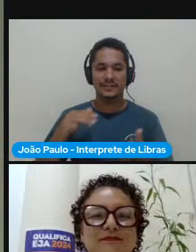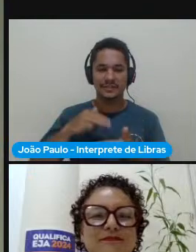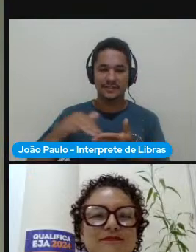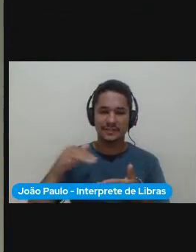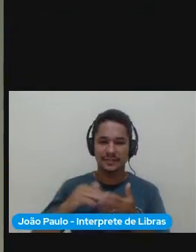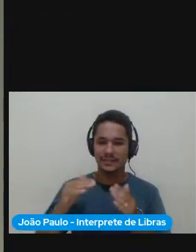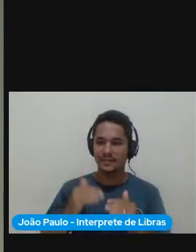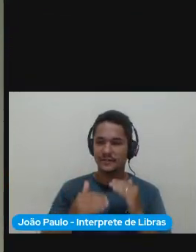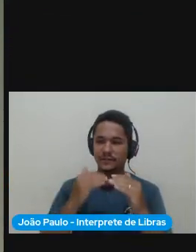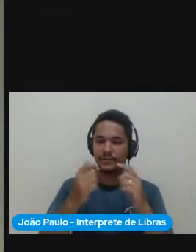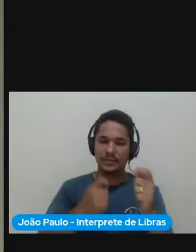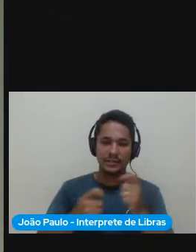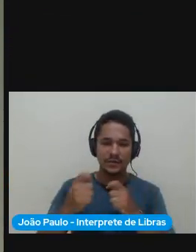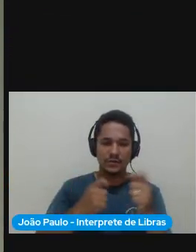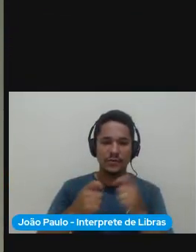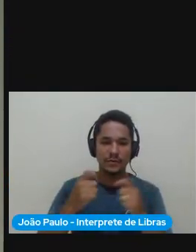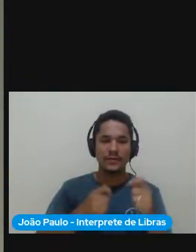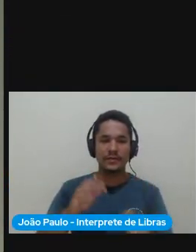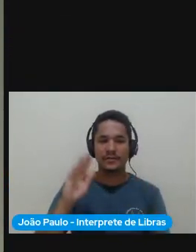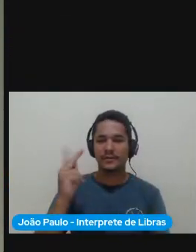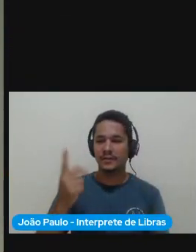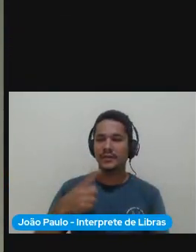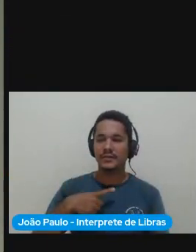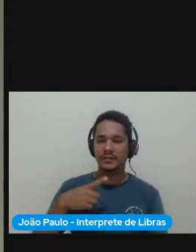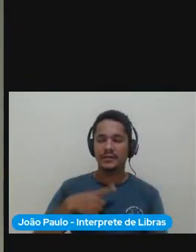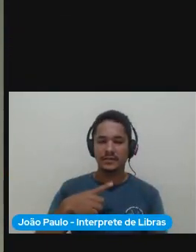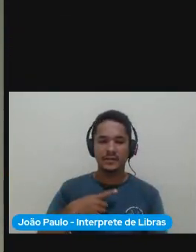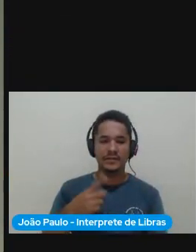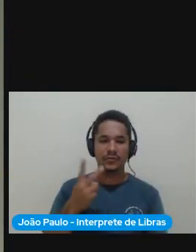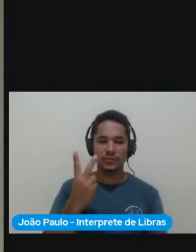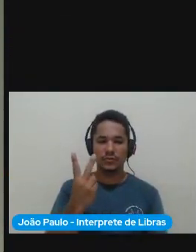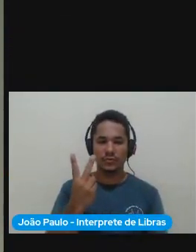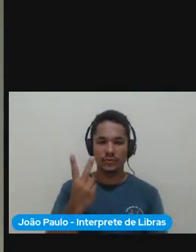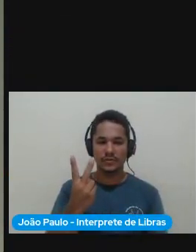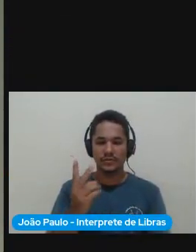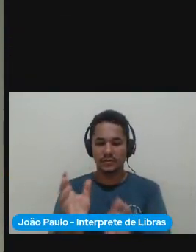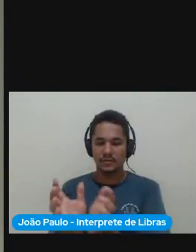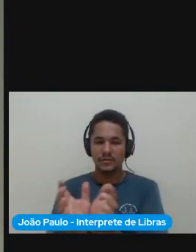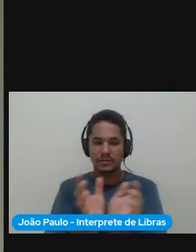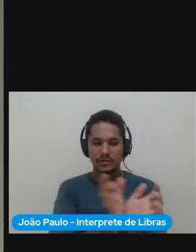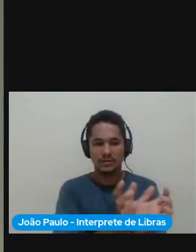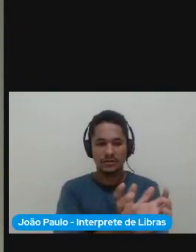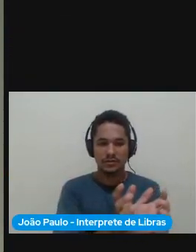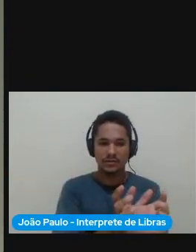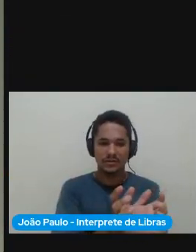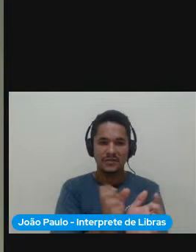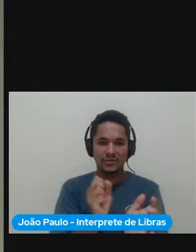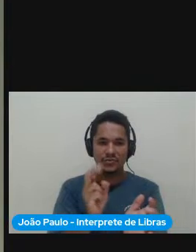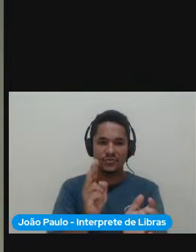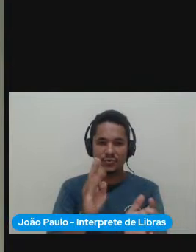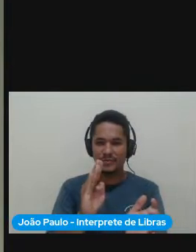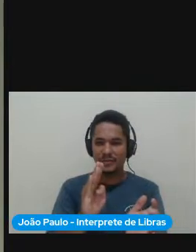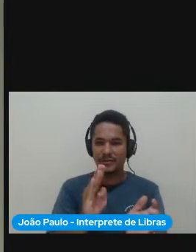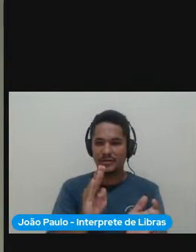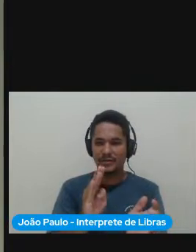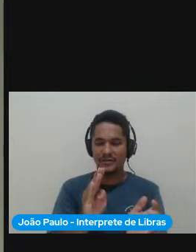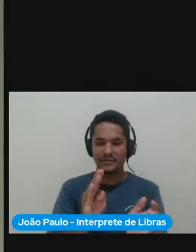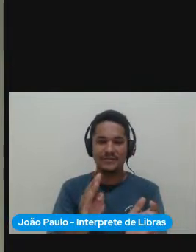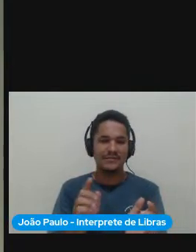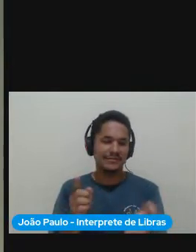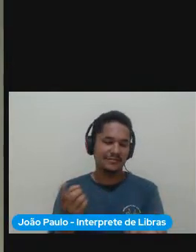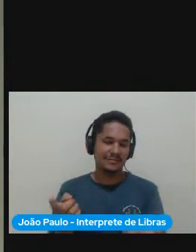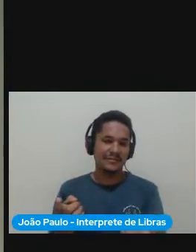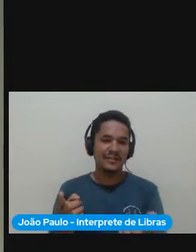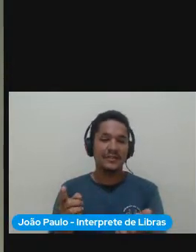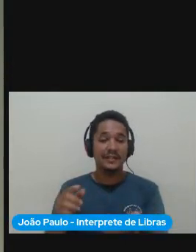Horizonte é composta por 2 subsecretarias. O secretário titular da Secretaria de Desenvolvimento Econômico de